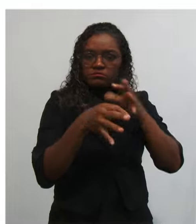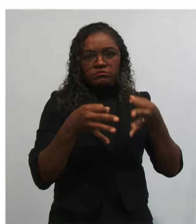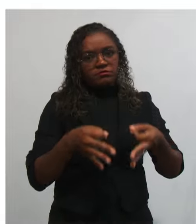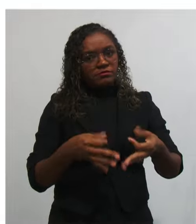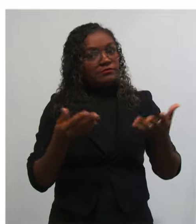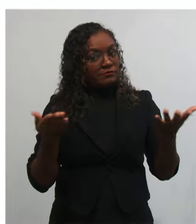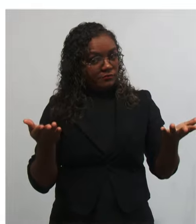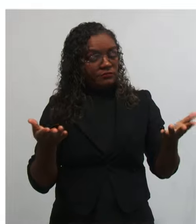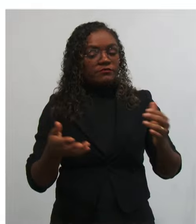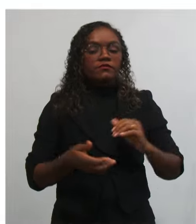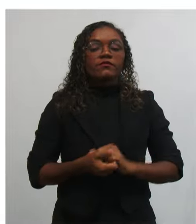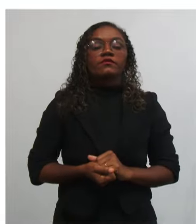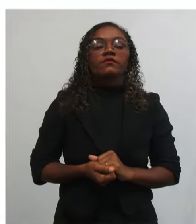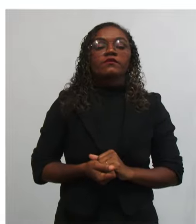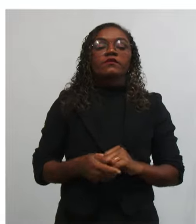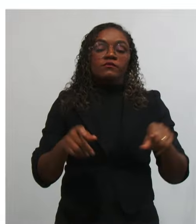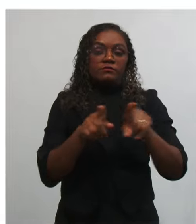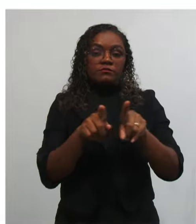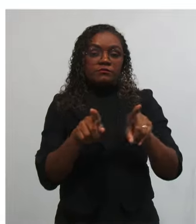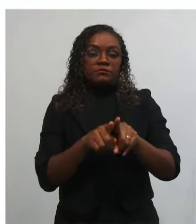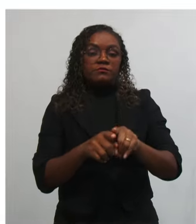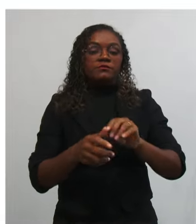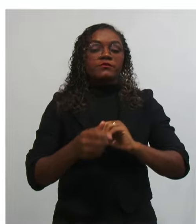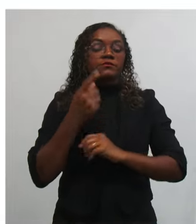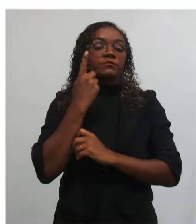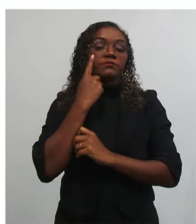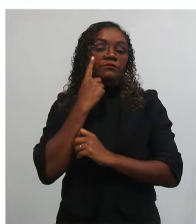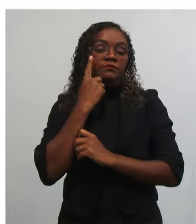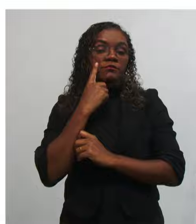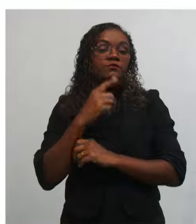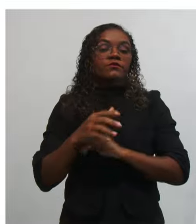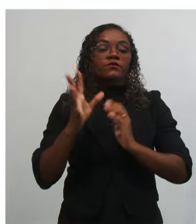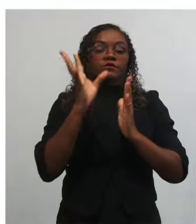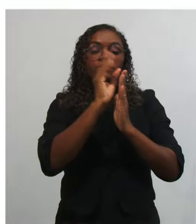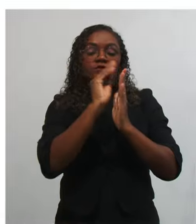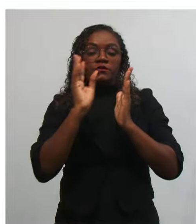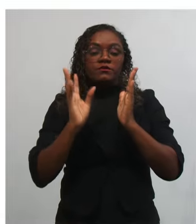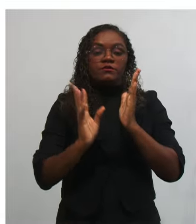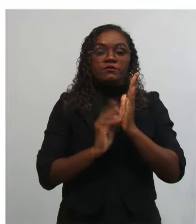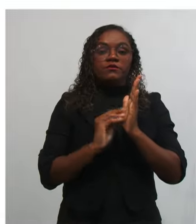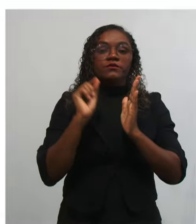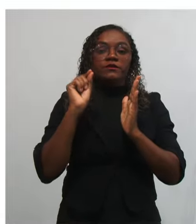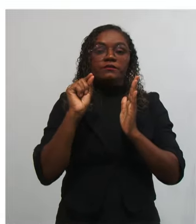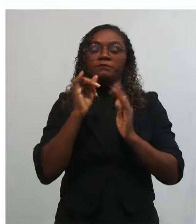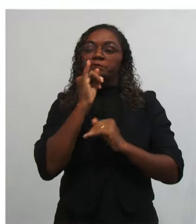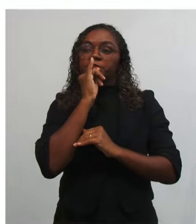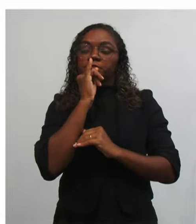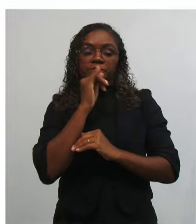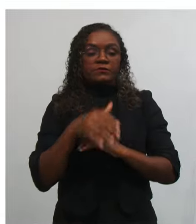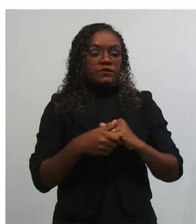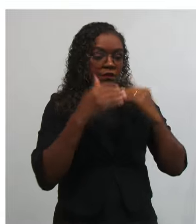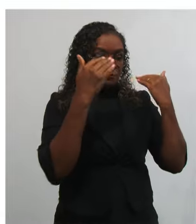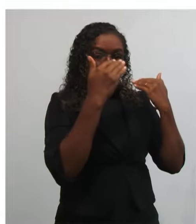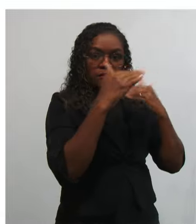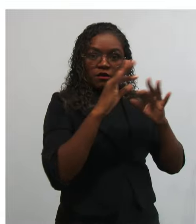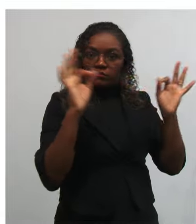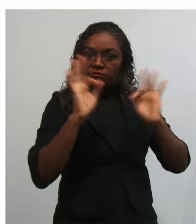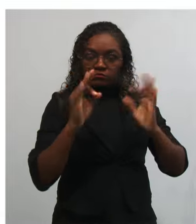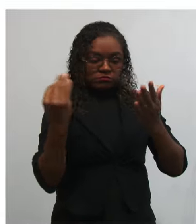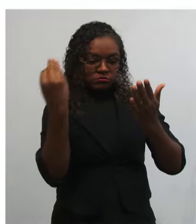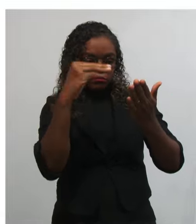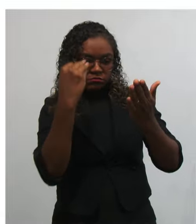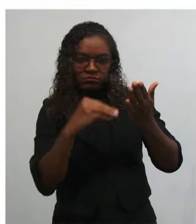e ainda falando sobre a ética Eh esses conteúdos eh se eles não são considerados na na